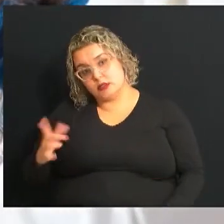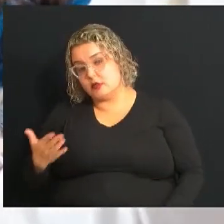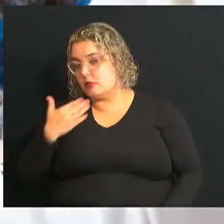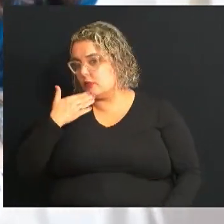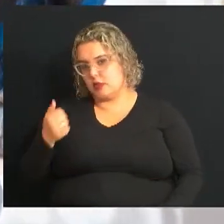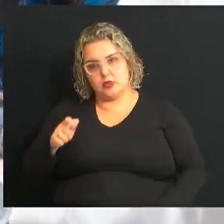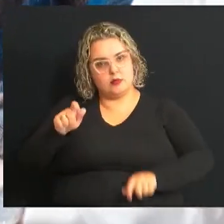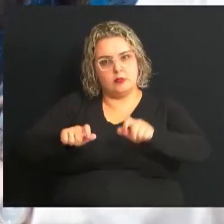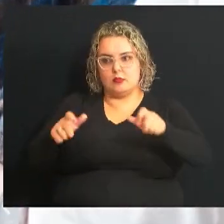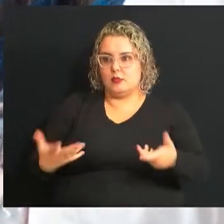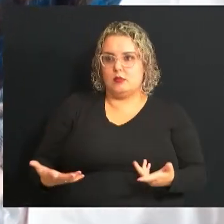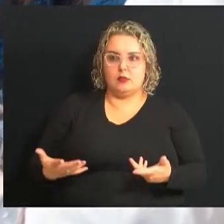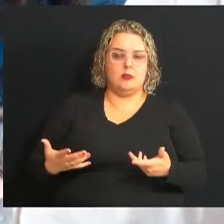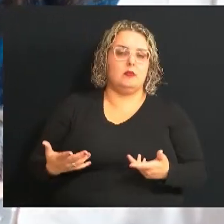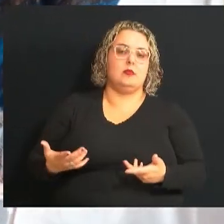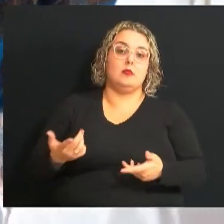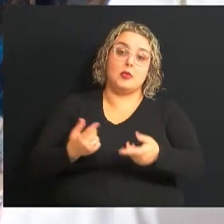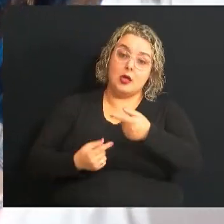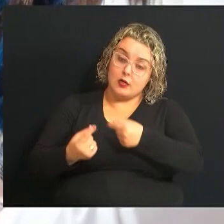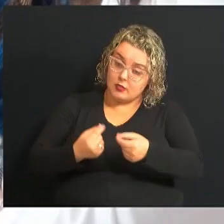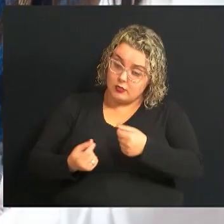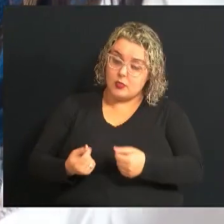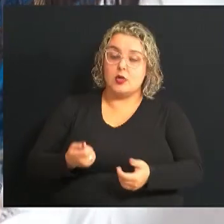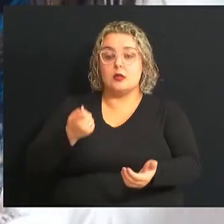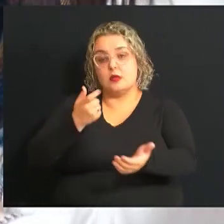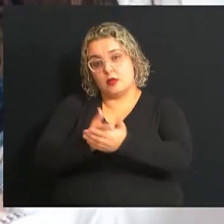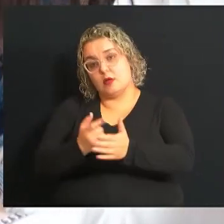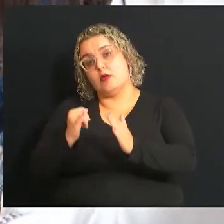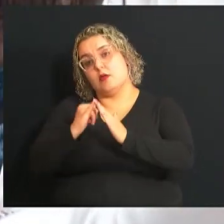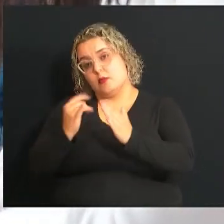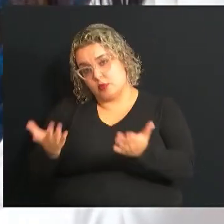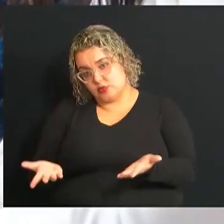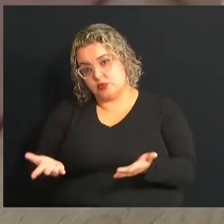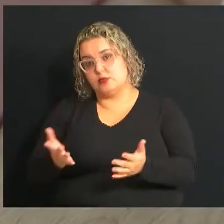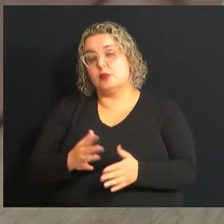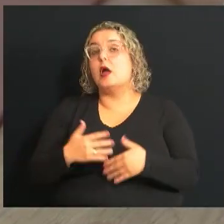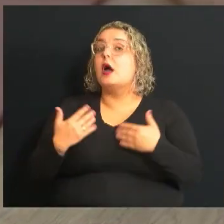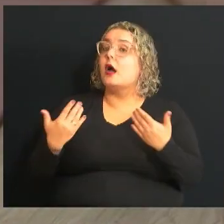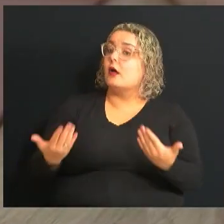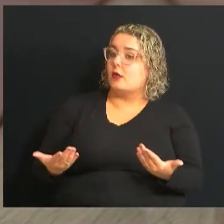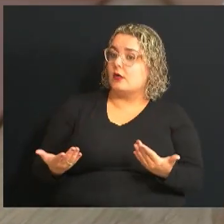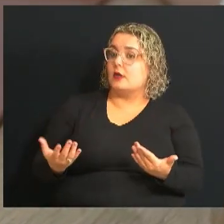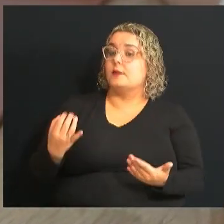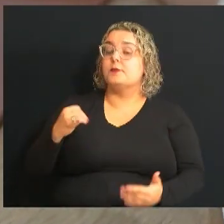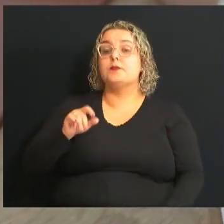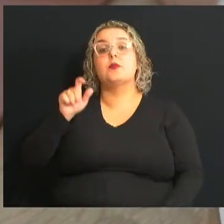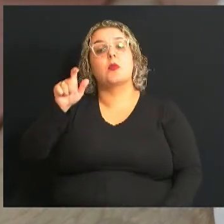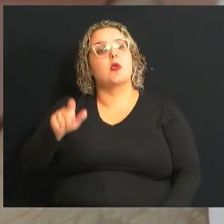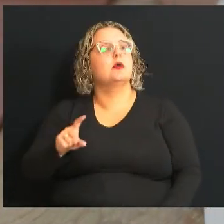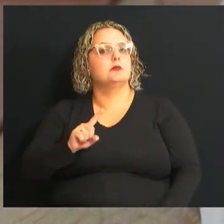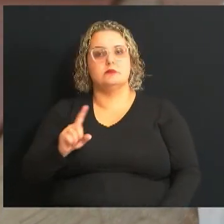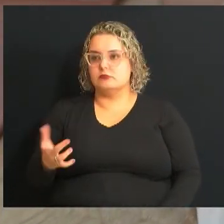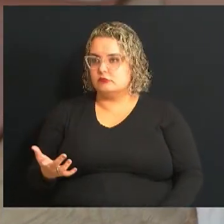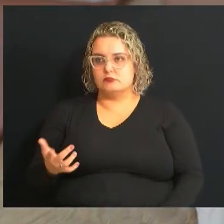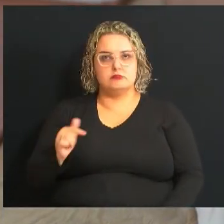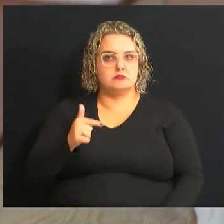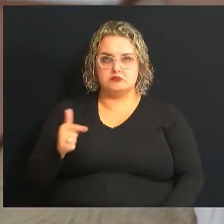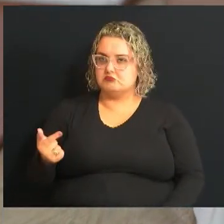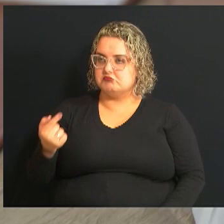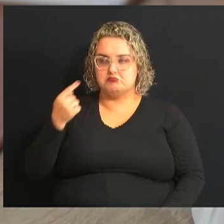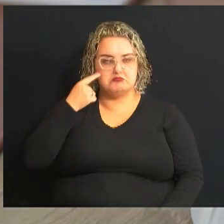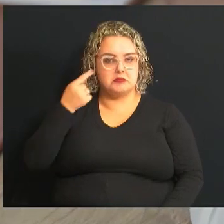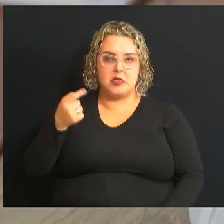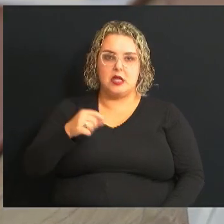para mexer no seu dinheiro na compra de um imóvel. Agora, se é uma pessoa que não tem essas pretensões, que